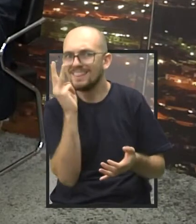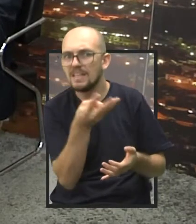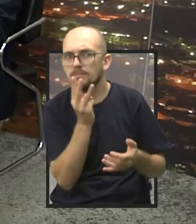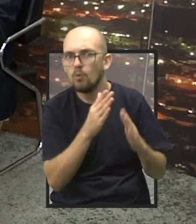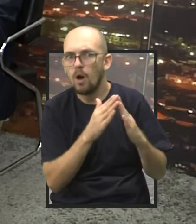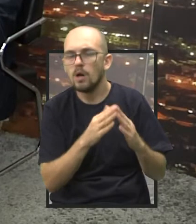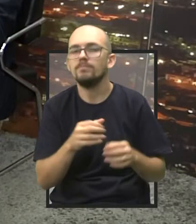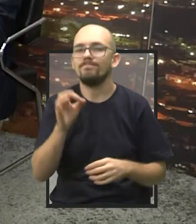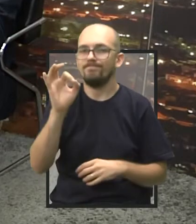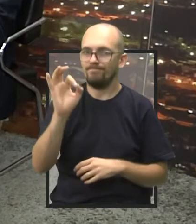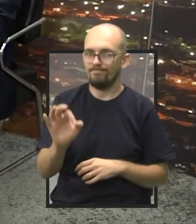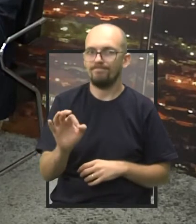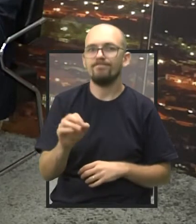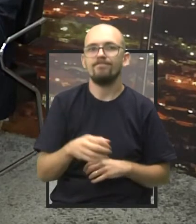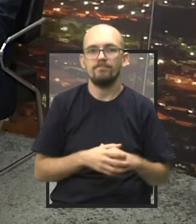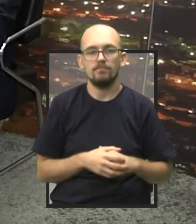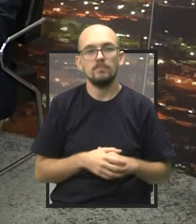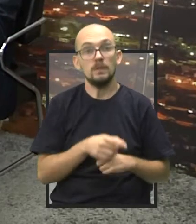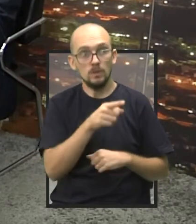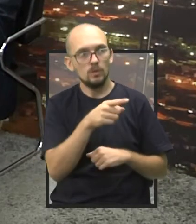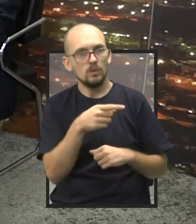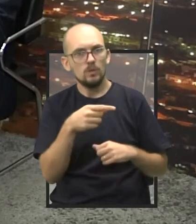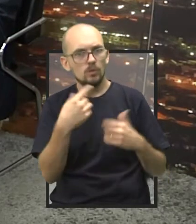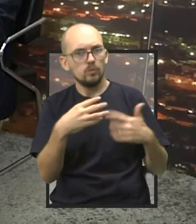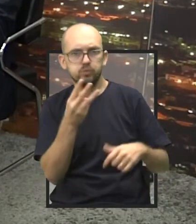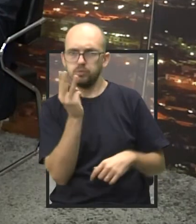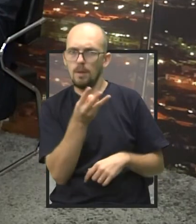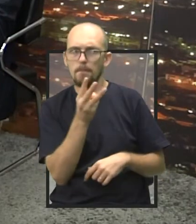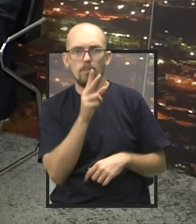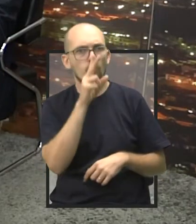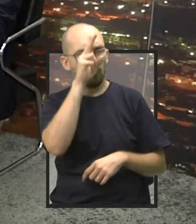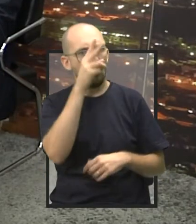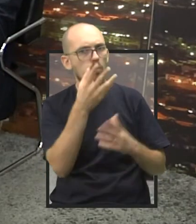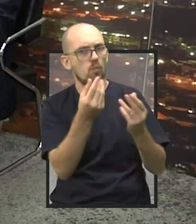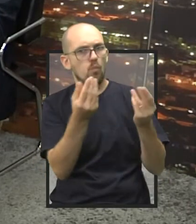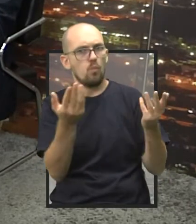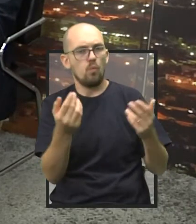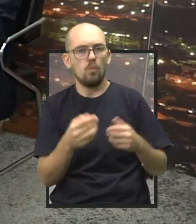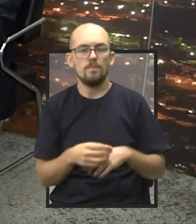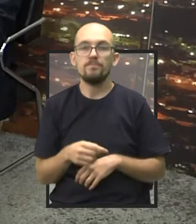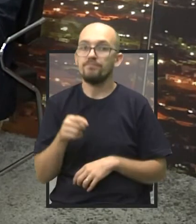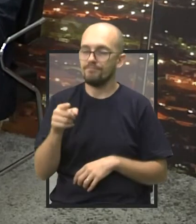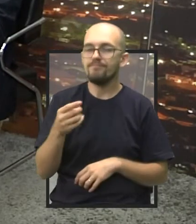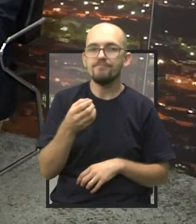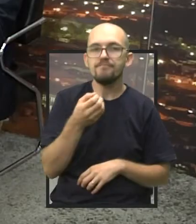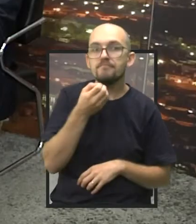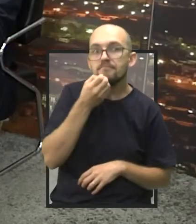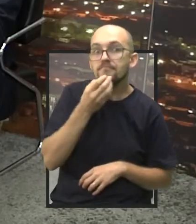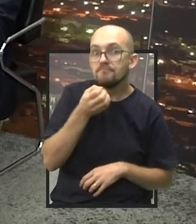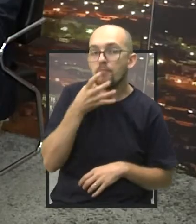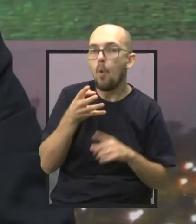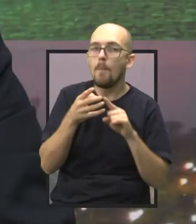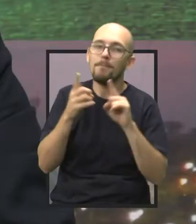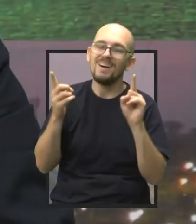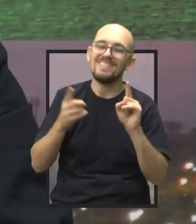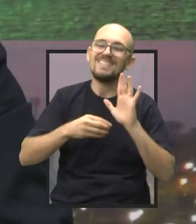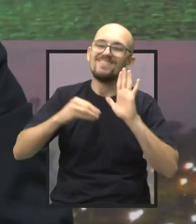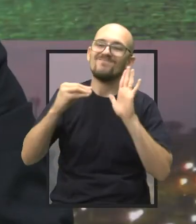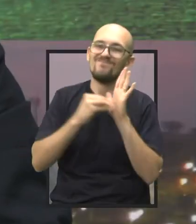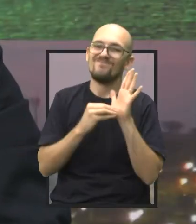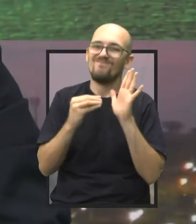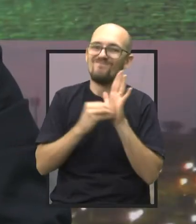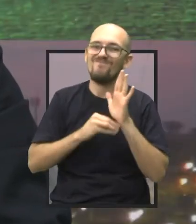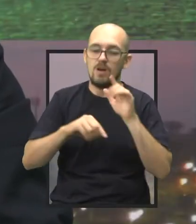3 mil casas. Exatamente. É um número significativo até para a cidade. É um número significativo, mas é um número bem aquém pela